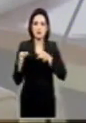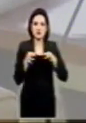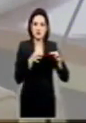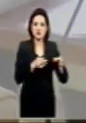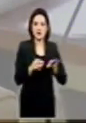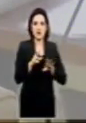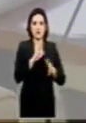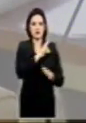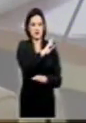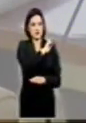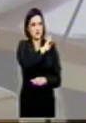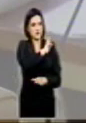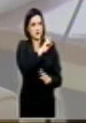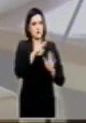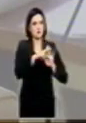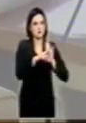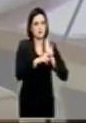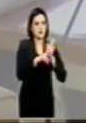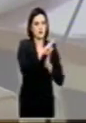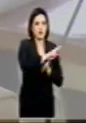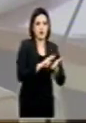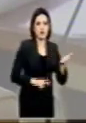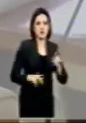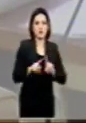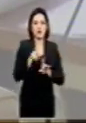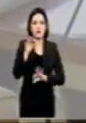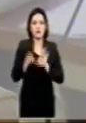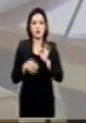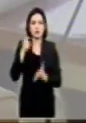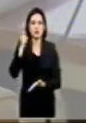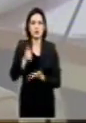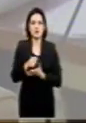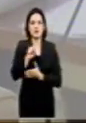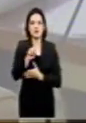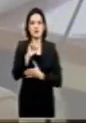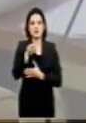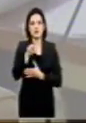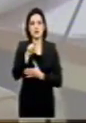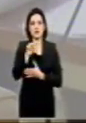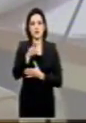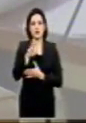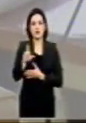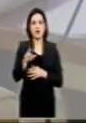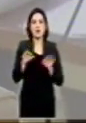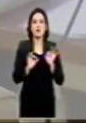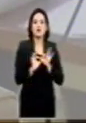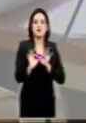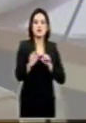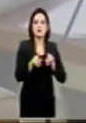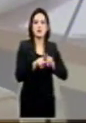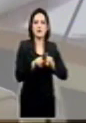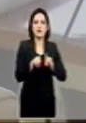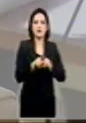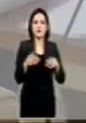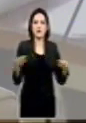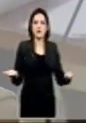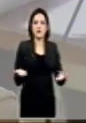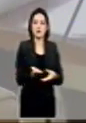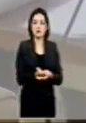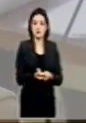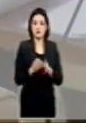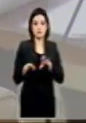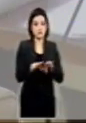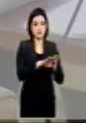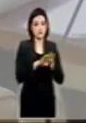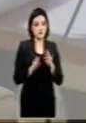as conferidas aos juízes singulares, o distanciamento da atuação investigatória é marca comum entre ambos. Com efeito,